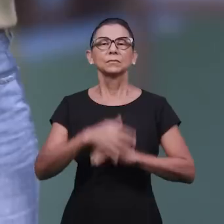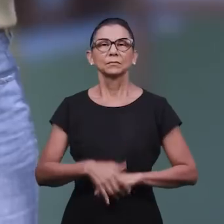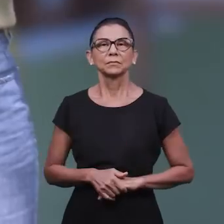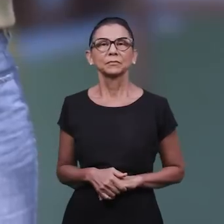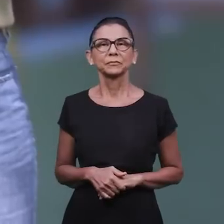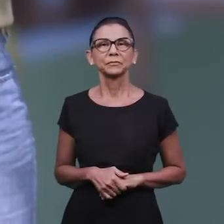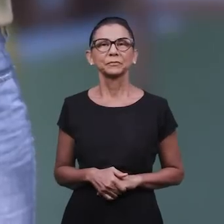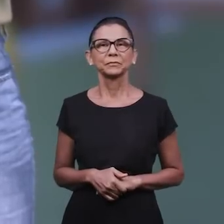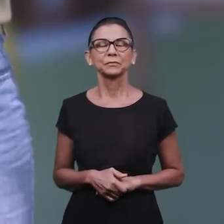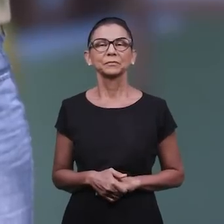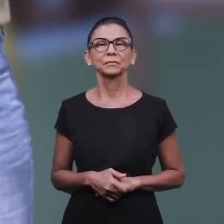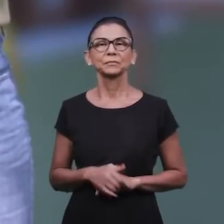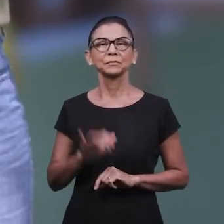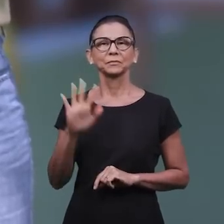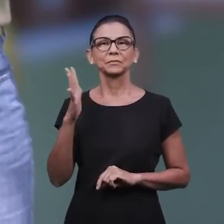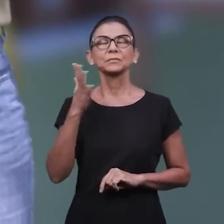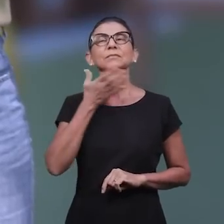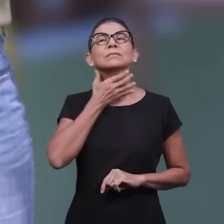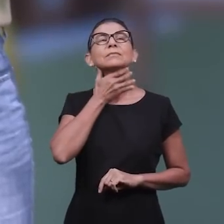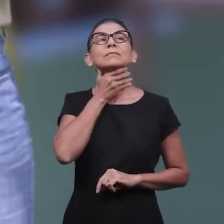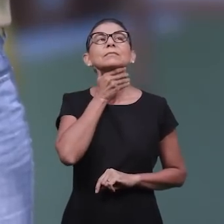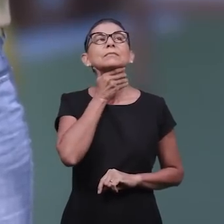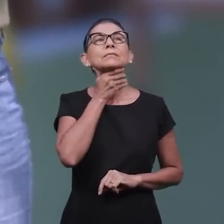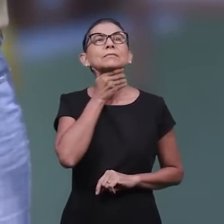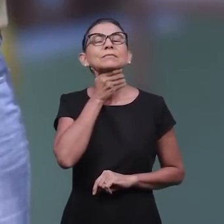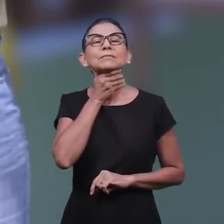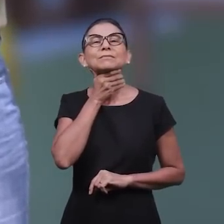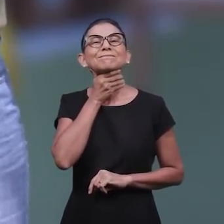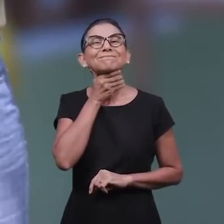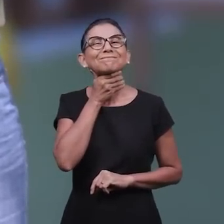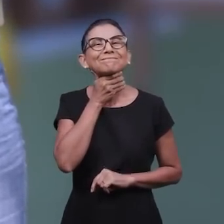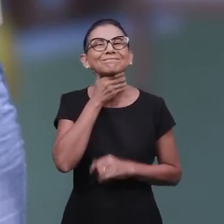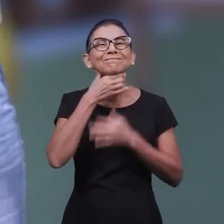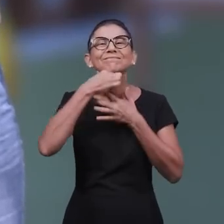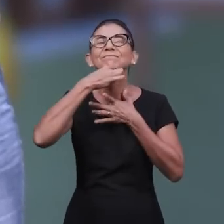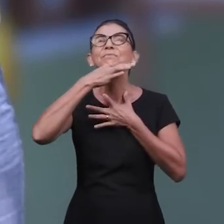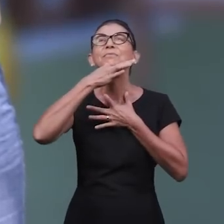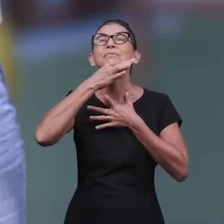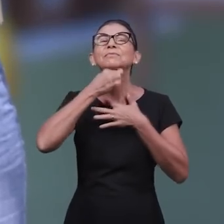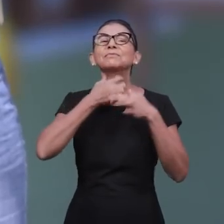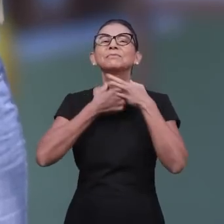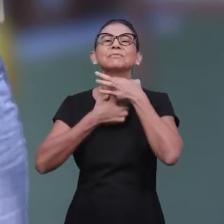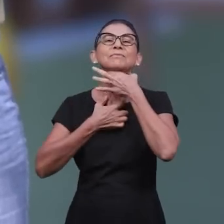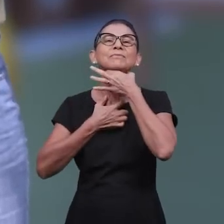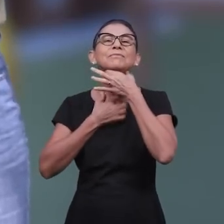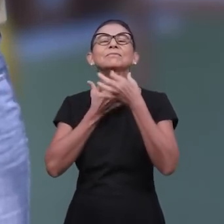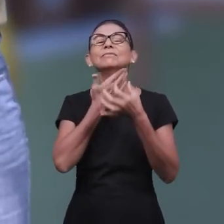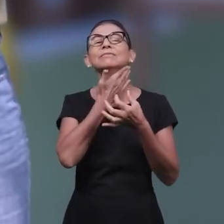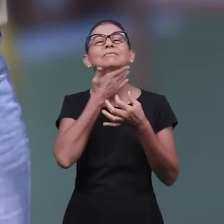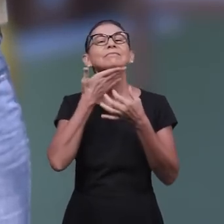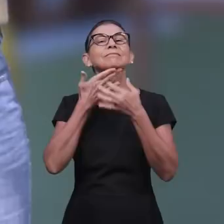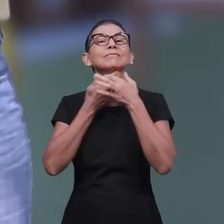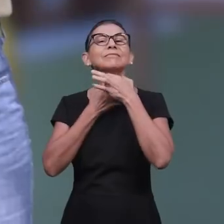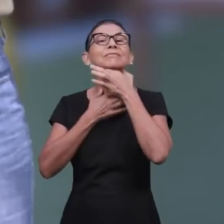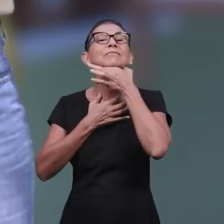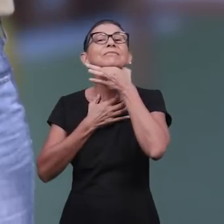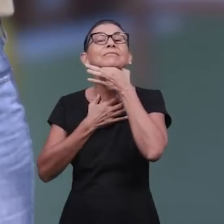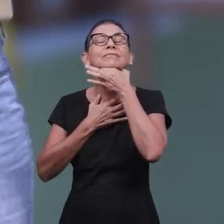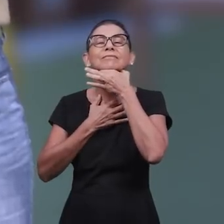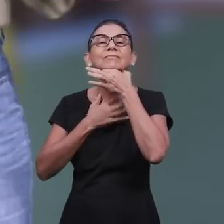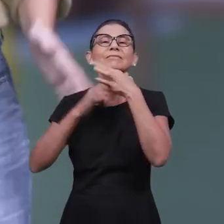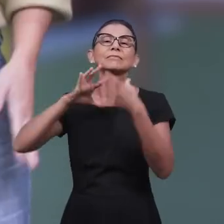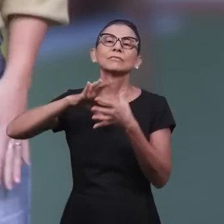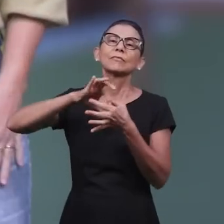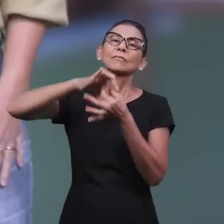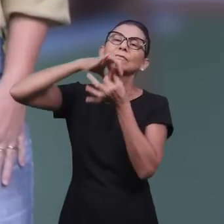a mãozinha no nosso pescoço? Muito bem! Vejam só, o pescoço liga a